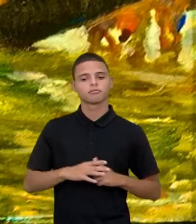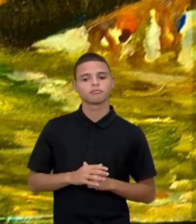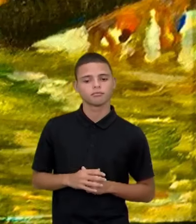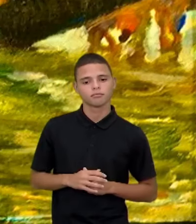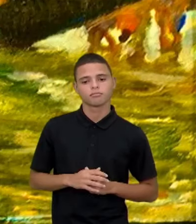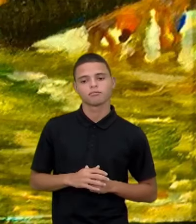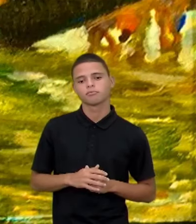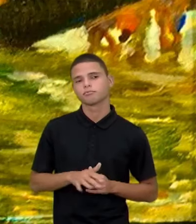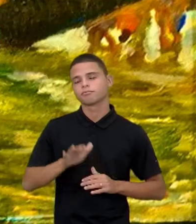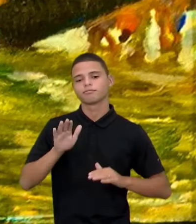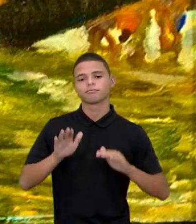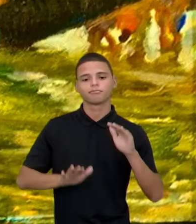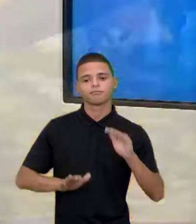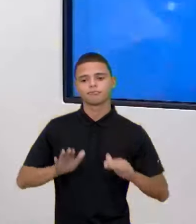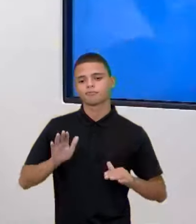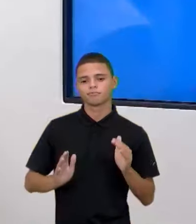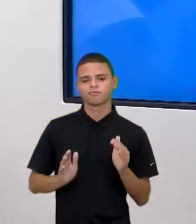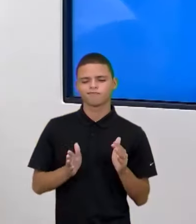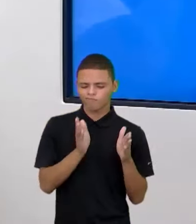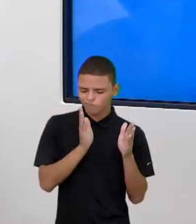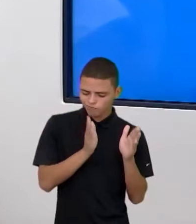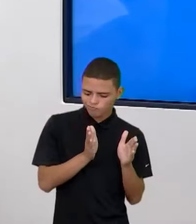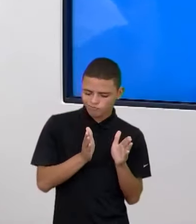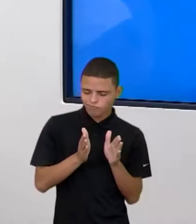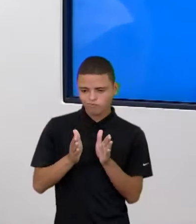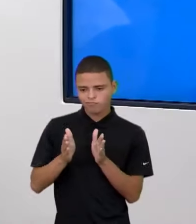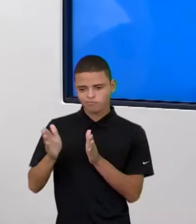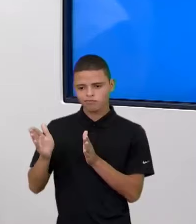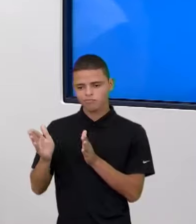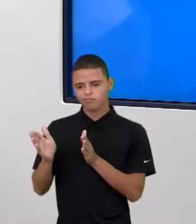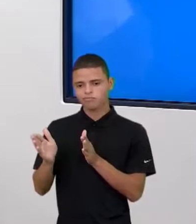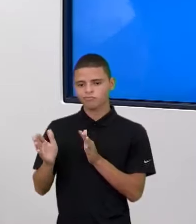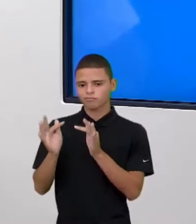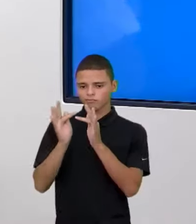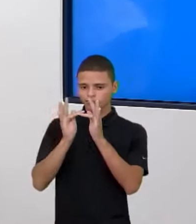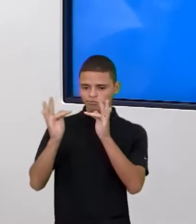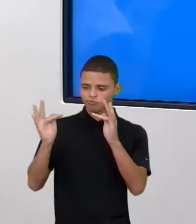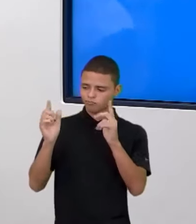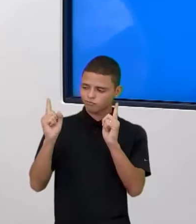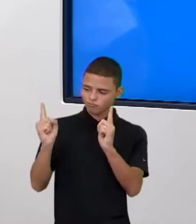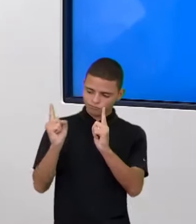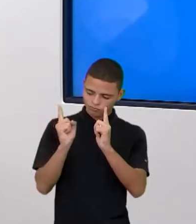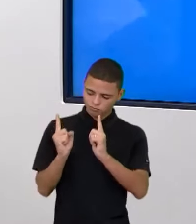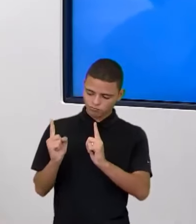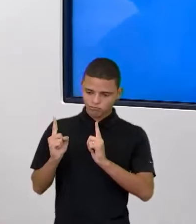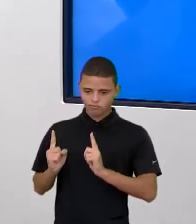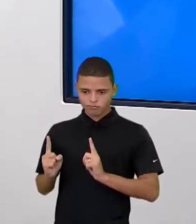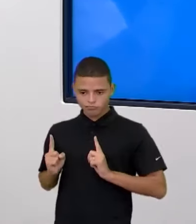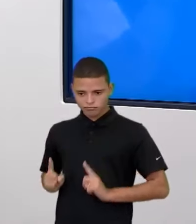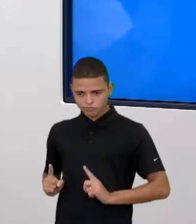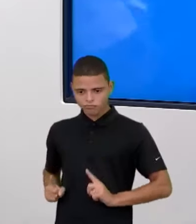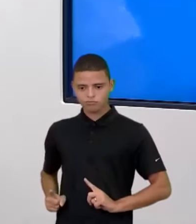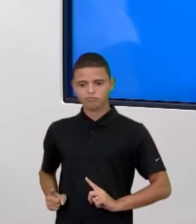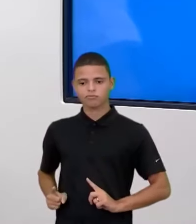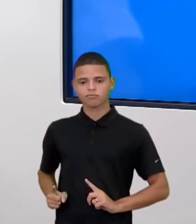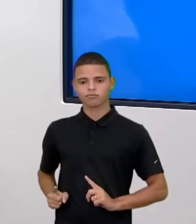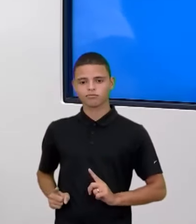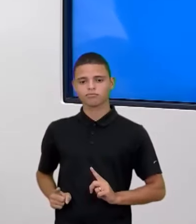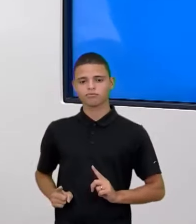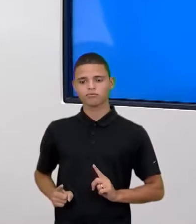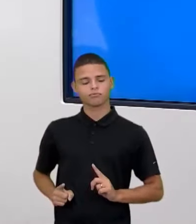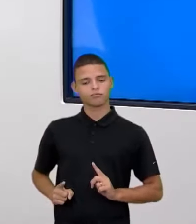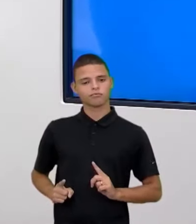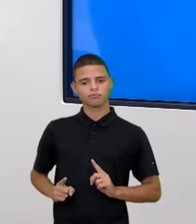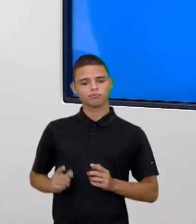músicas, muitas vezes sem aquela métrica dos versos, medindo a quantidade de sílabas, palavras e deixando ele bem